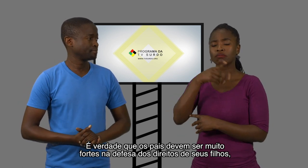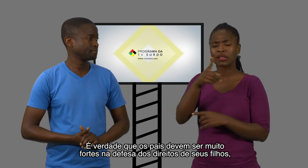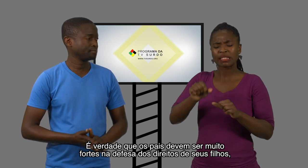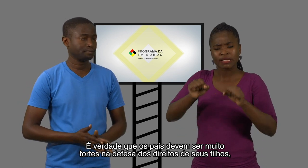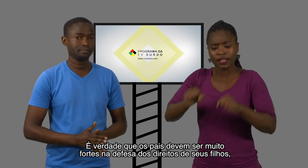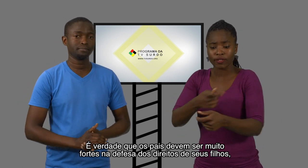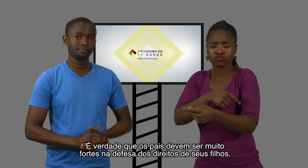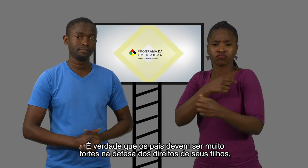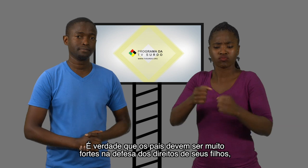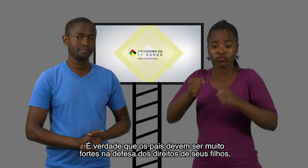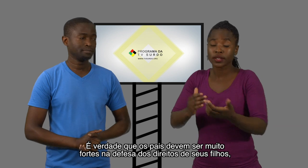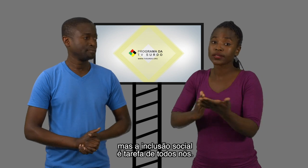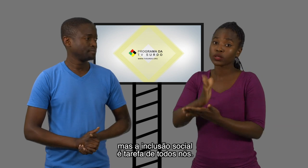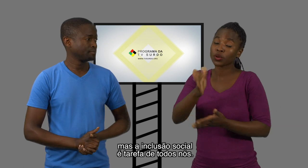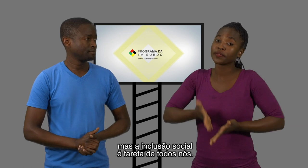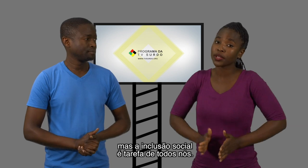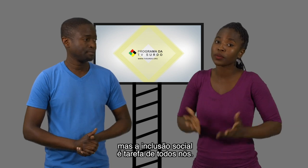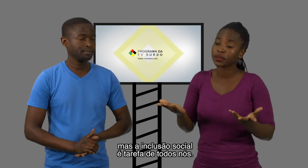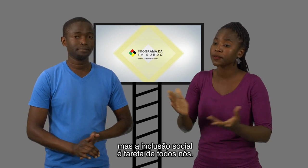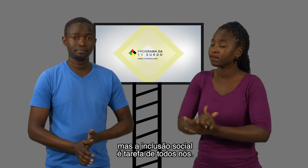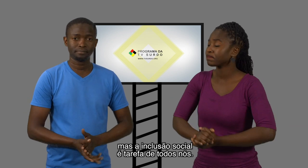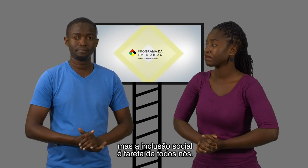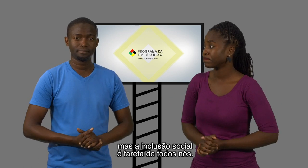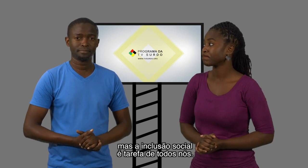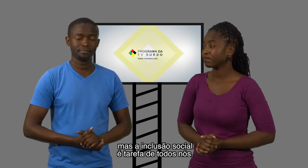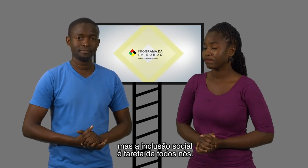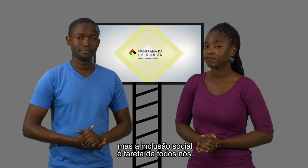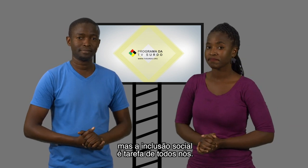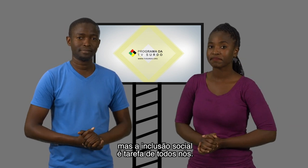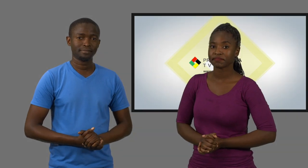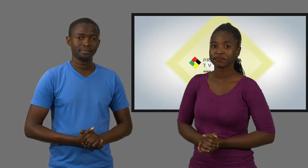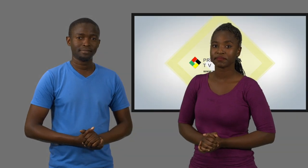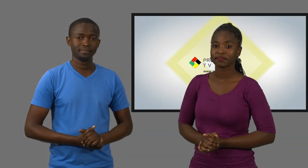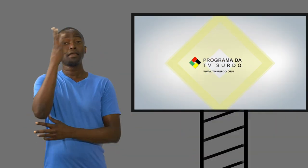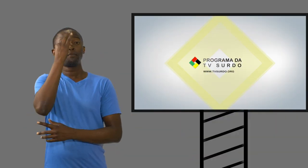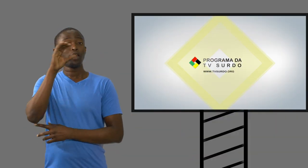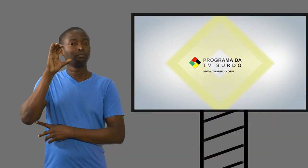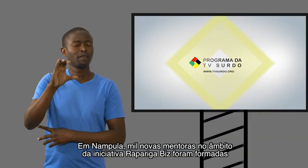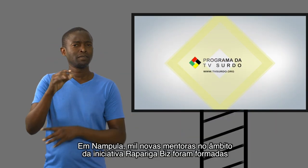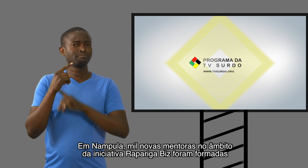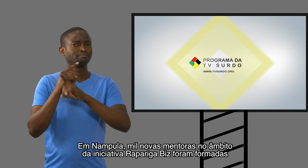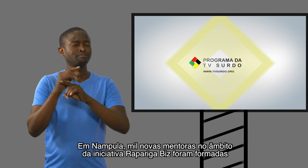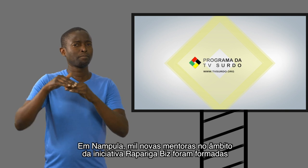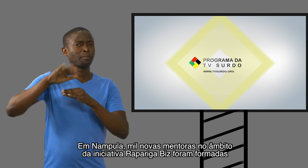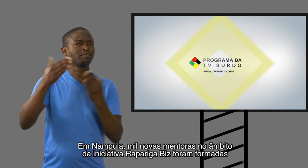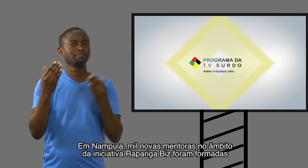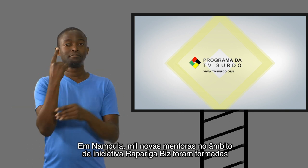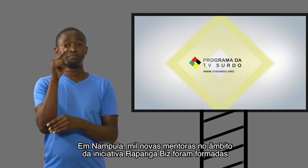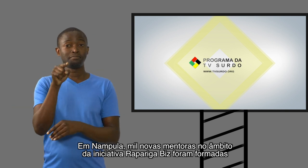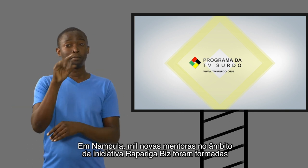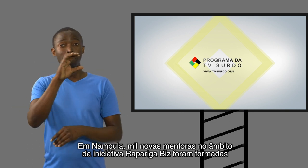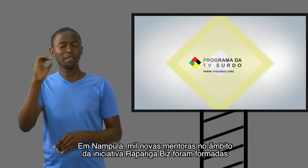dos direitos de seus filhos, mas a inclusão social é tarefa de todos nós. Em Nampula,